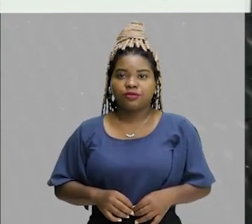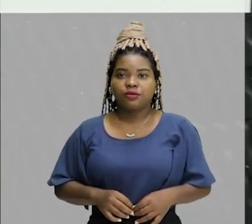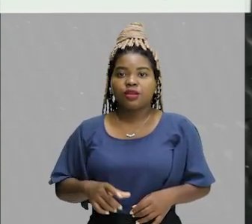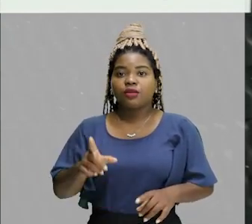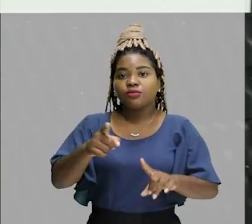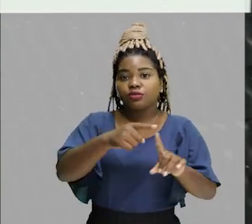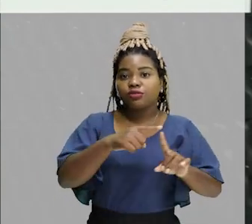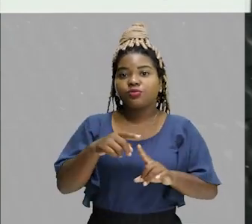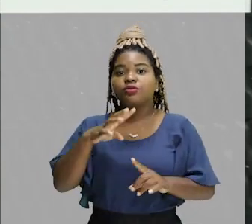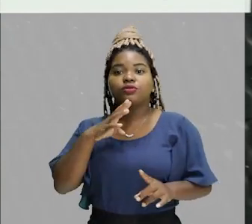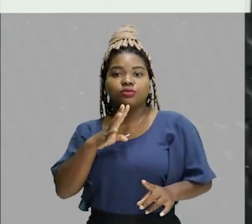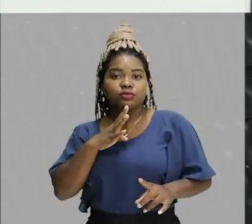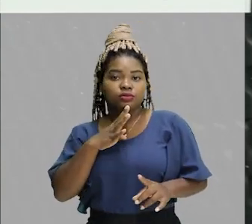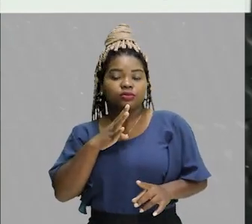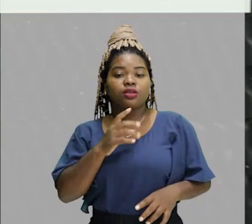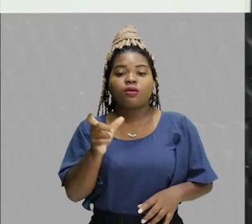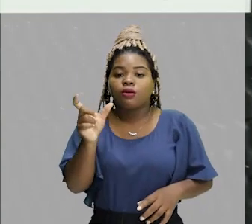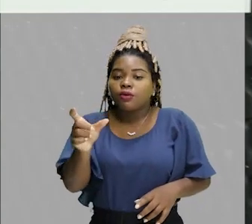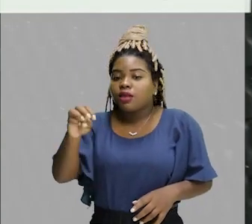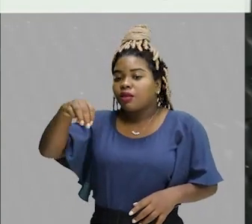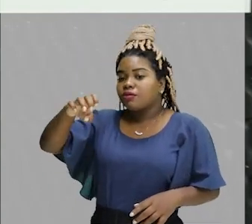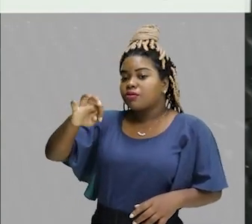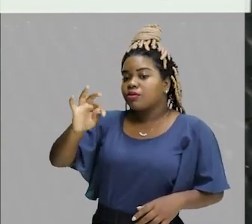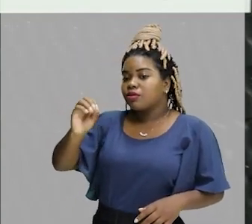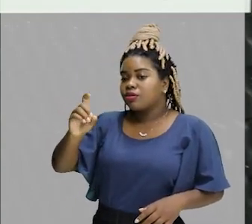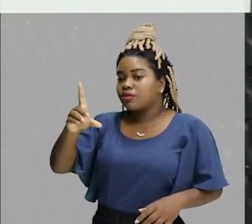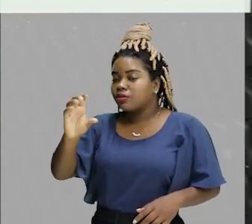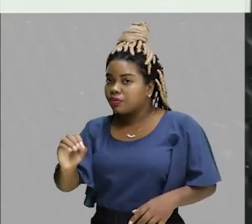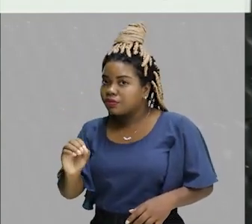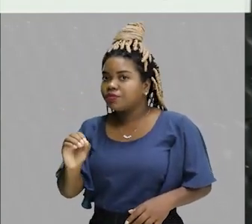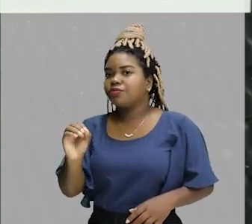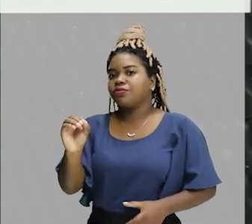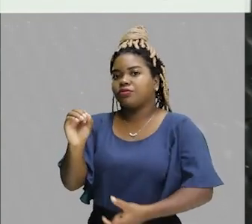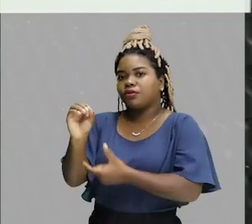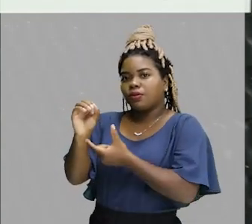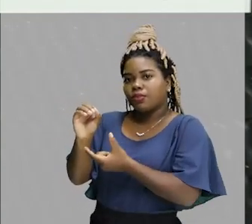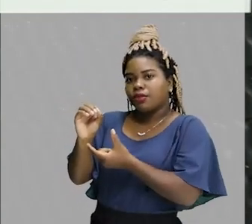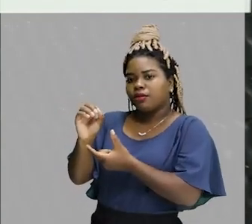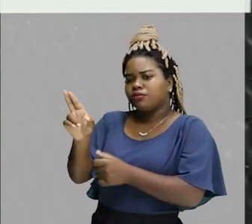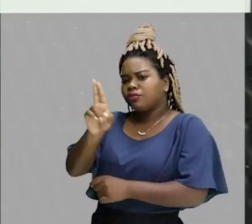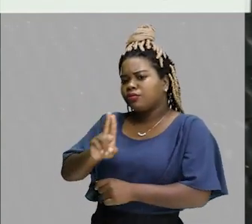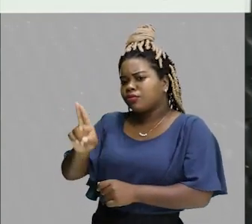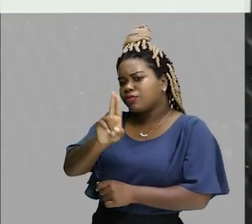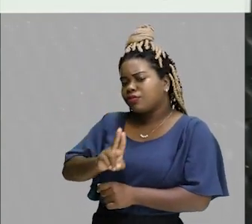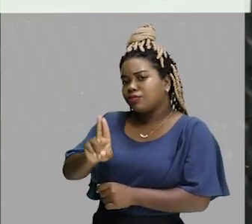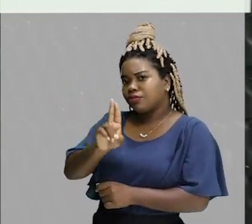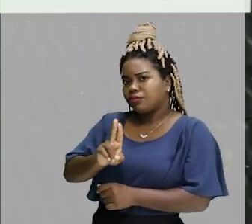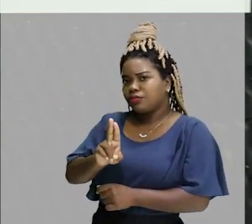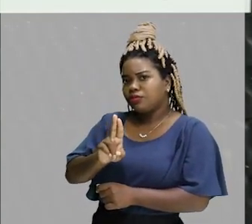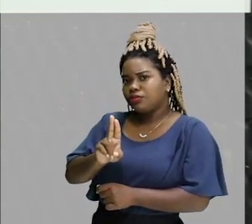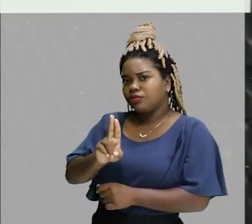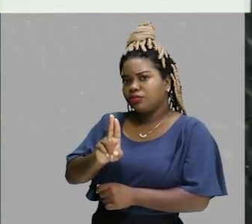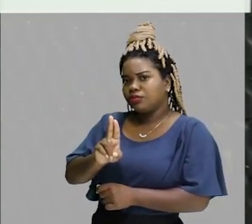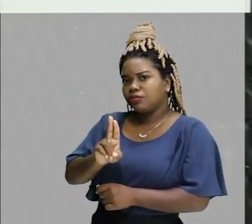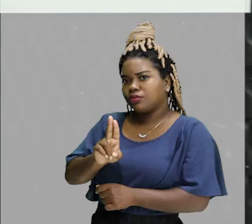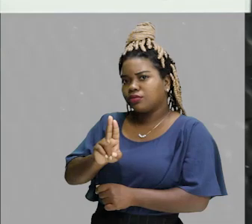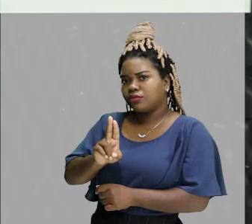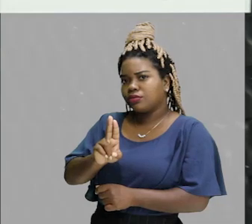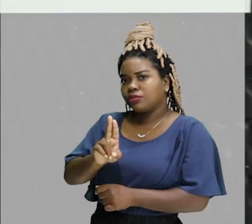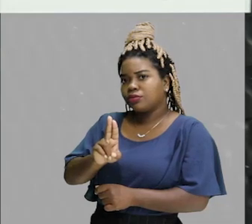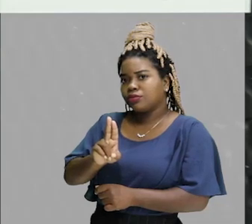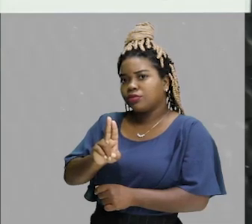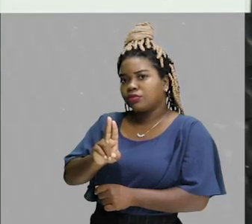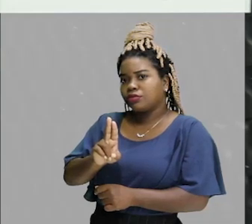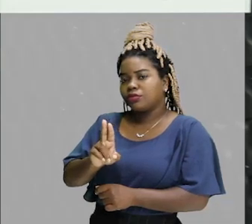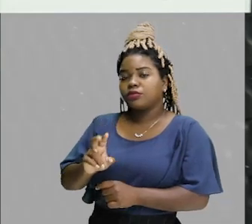conhecimento. A palavra método em si, quando você usa o termo método ou métodos, como se